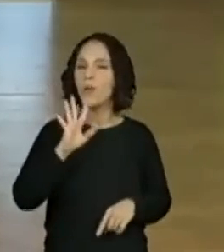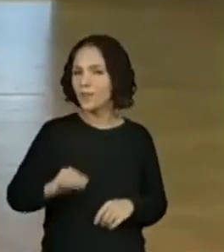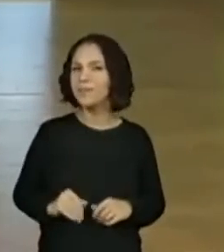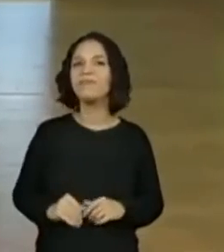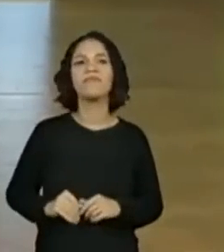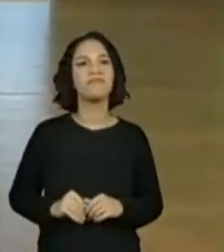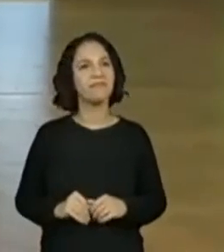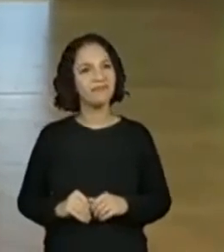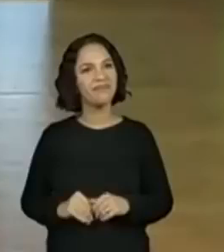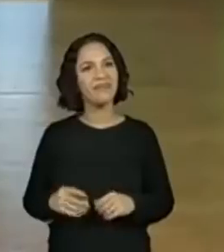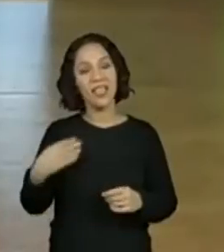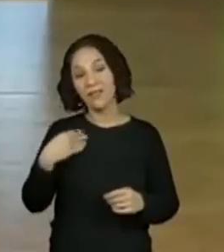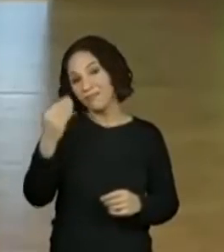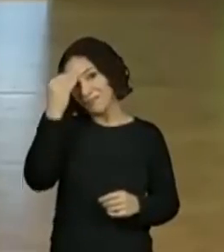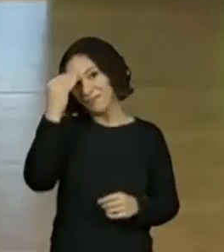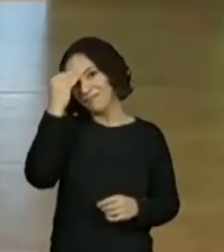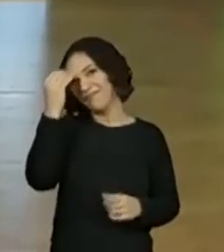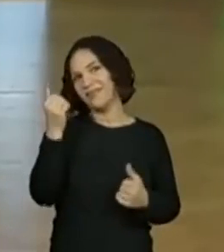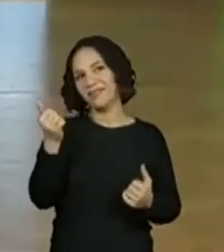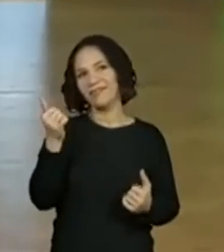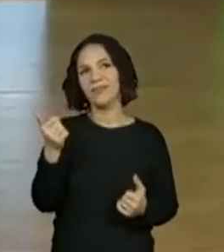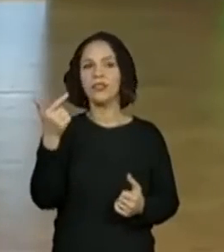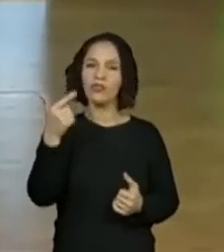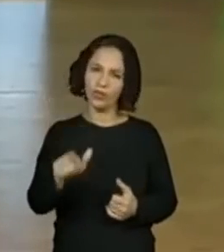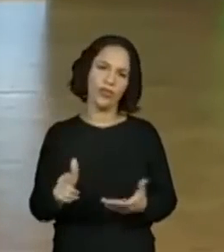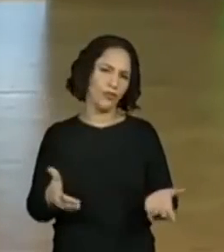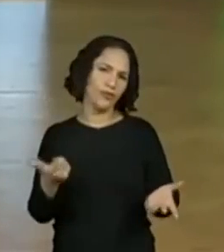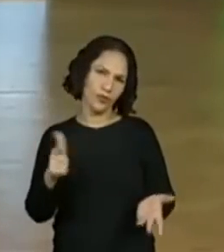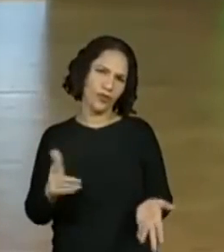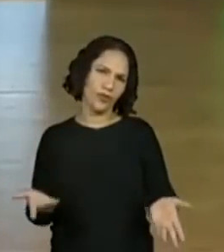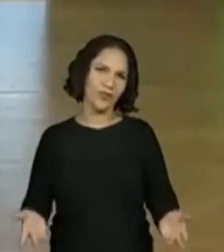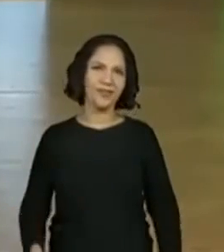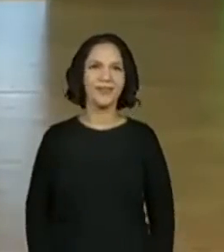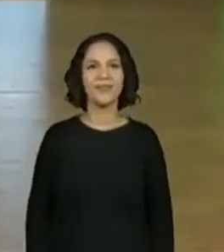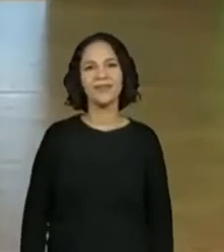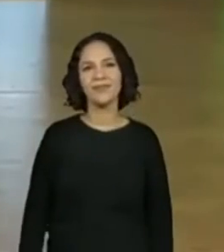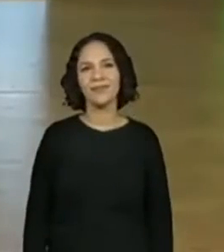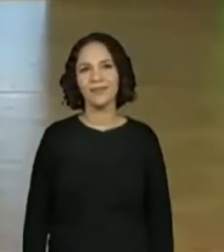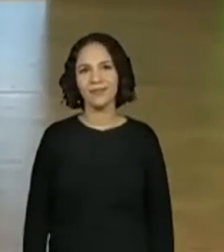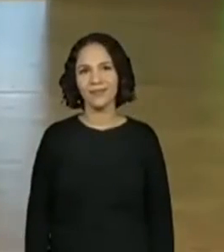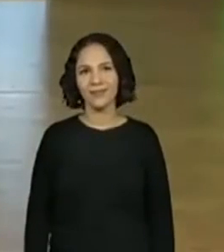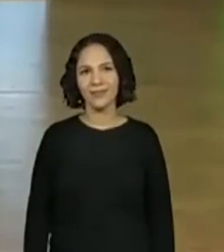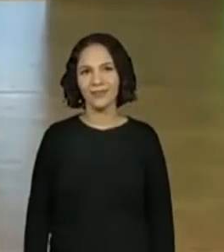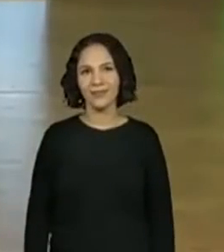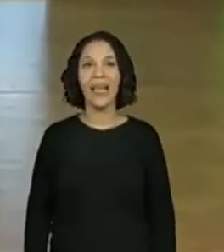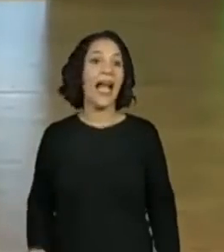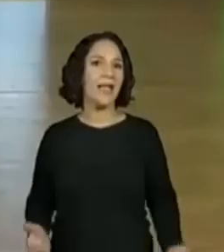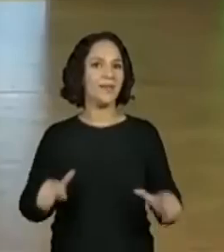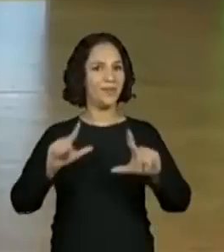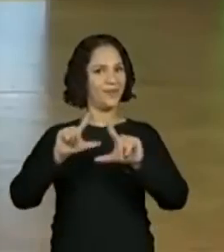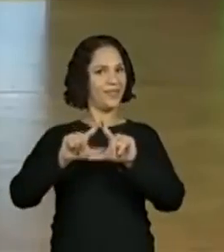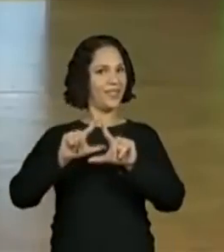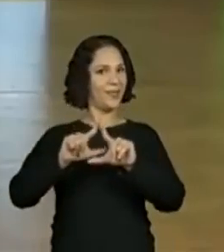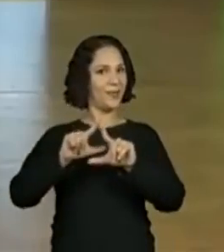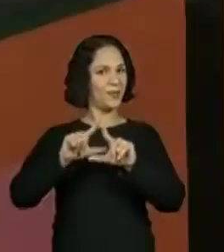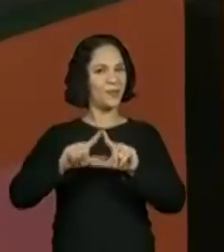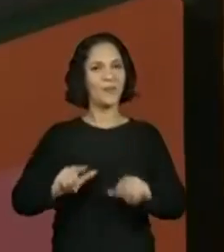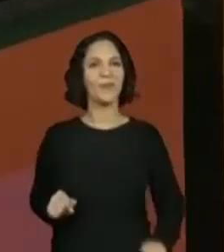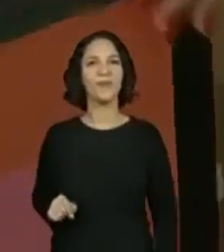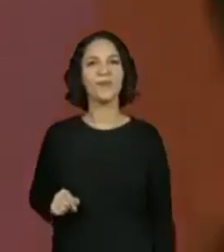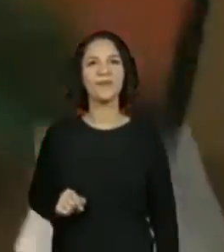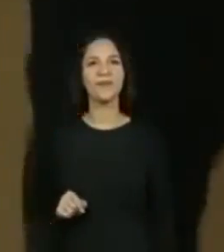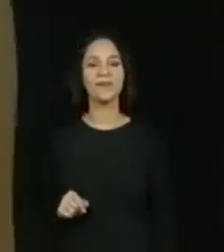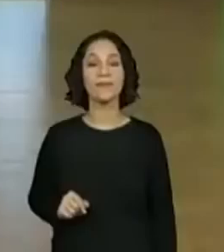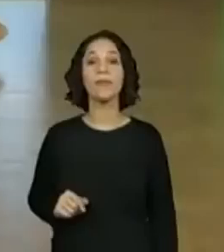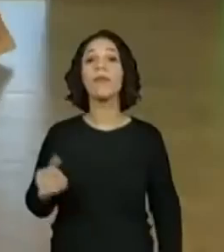E a gente já vai guardando as... Não, eu gente, vou jogar não, de novo, joga peraí. De novo, porque esse retângulo não quer sair daí. Triângulo. Ah lá.